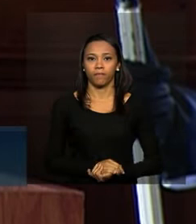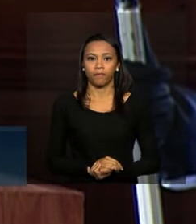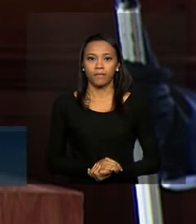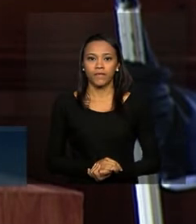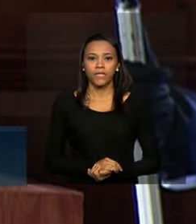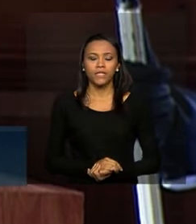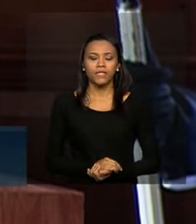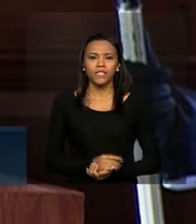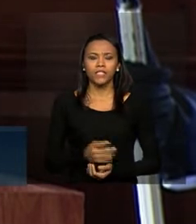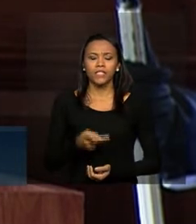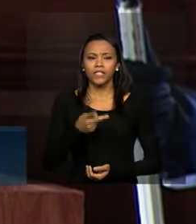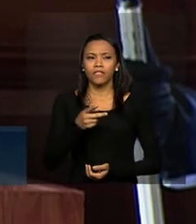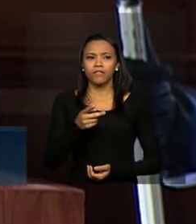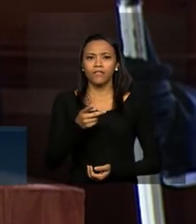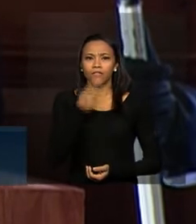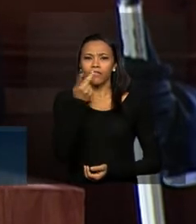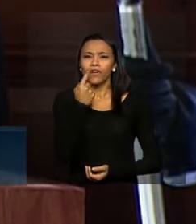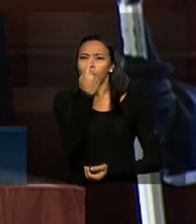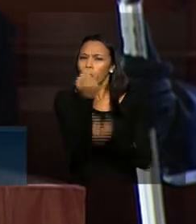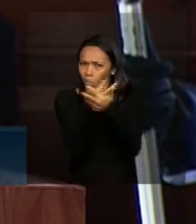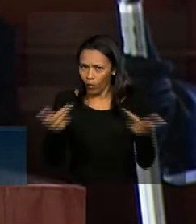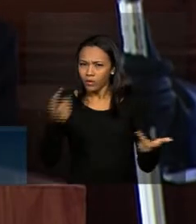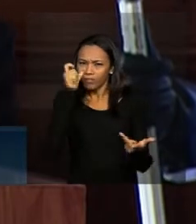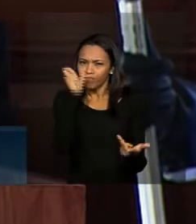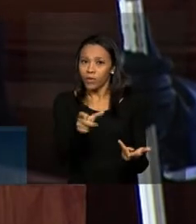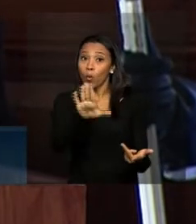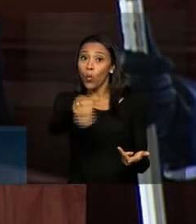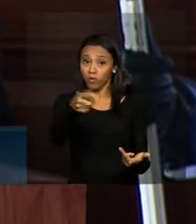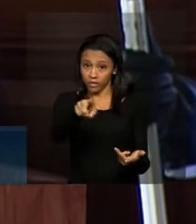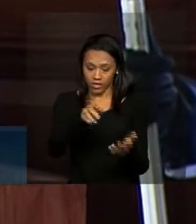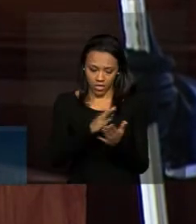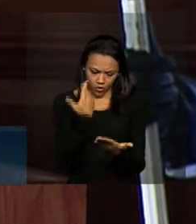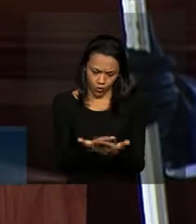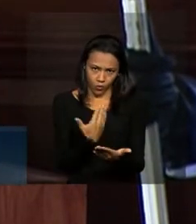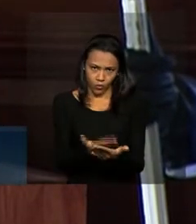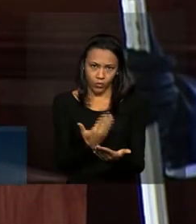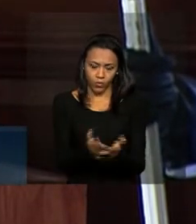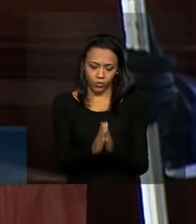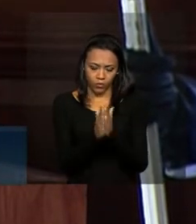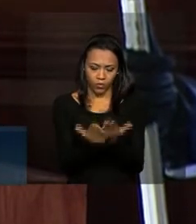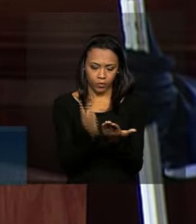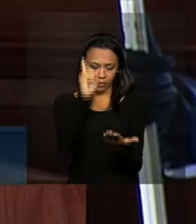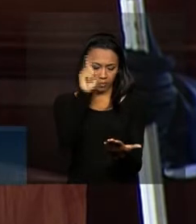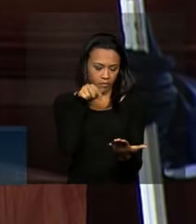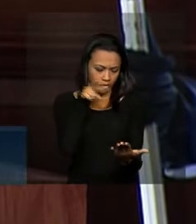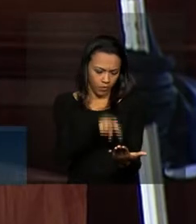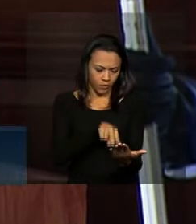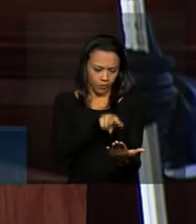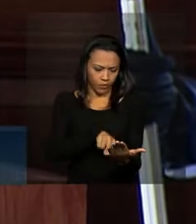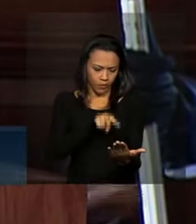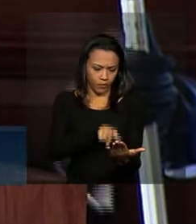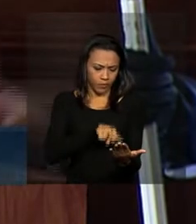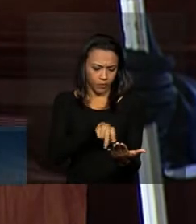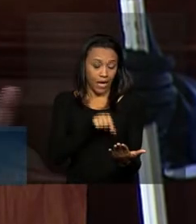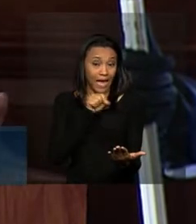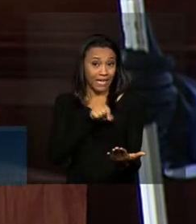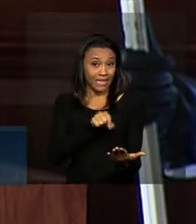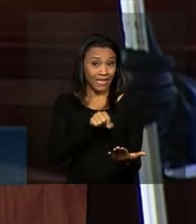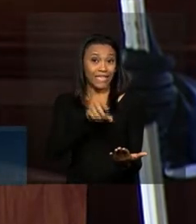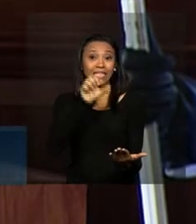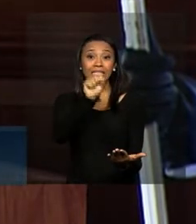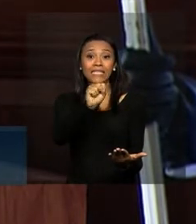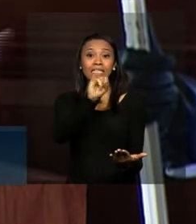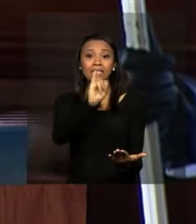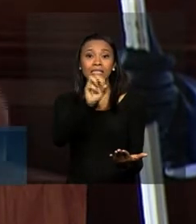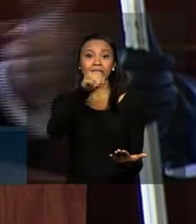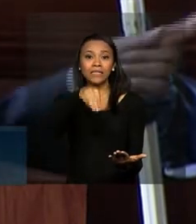de registrar um fato curioso. Quando você examina a Bíblia, e aí eu quero dizer que a Bíblia, ela é feita de simbologias.